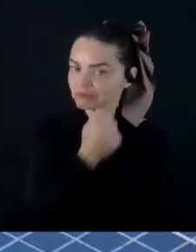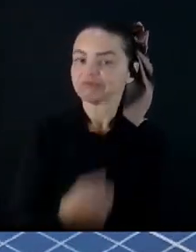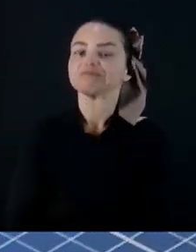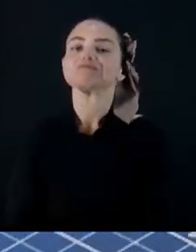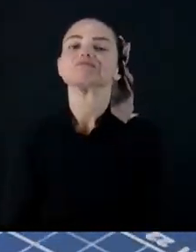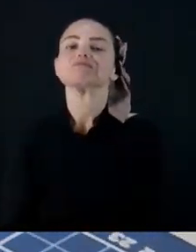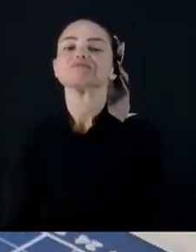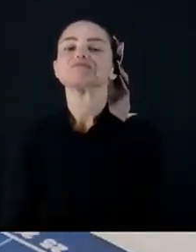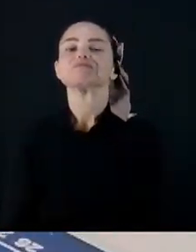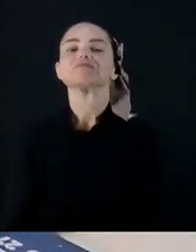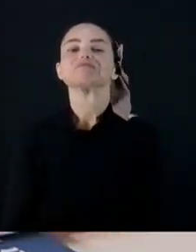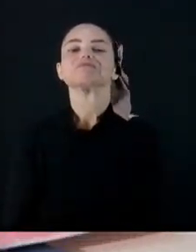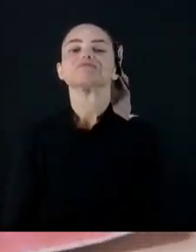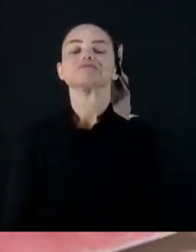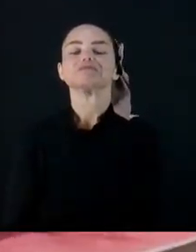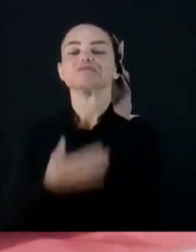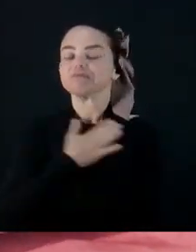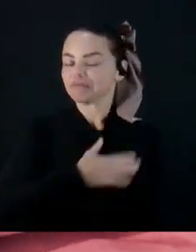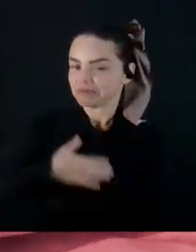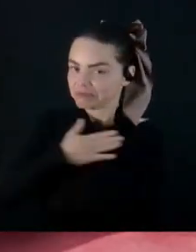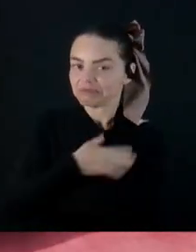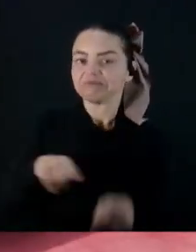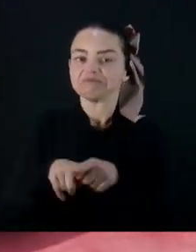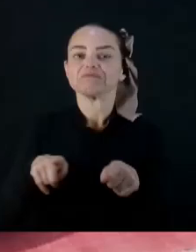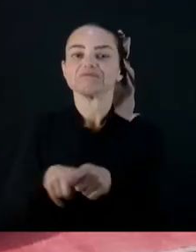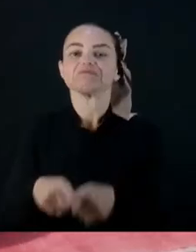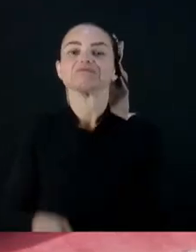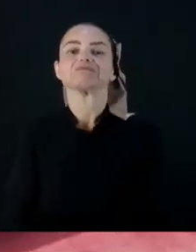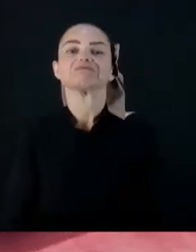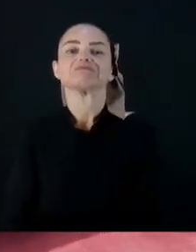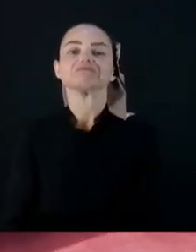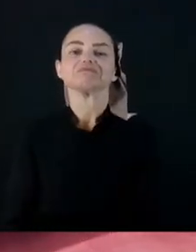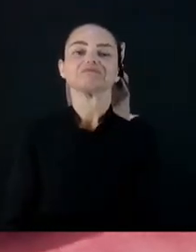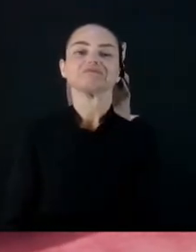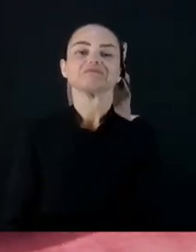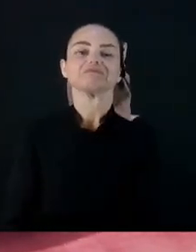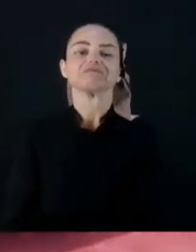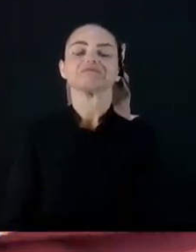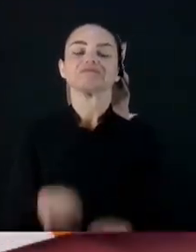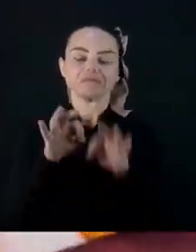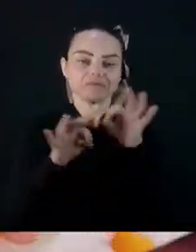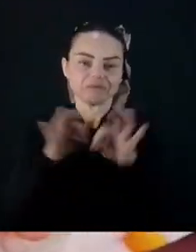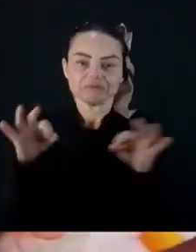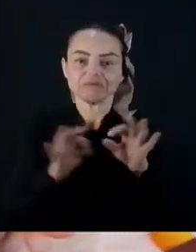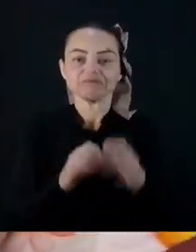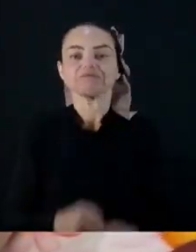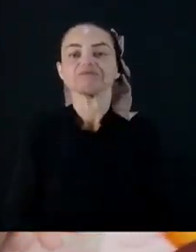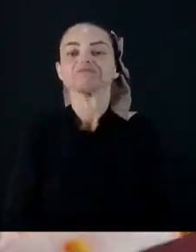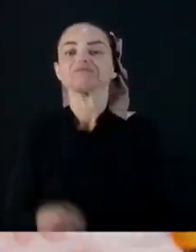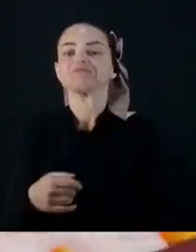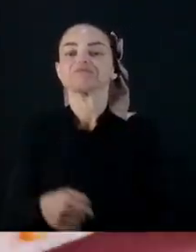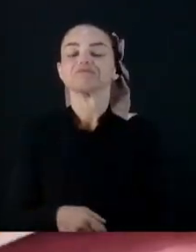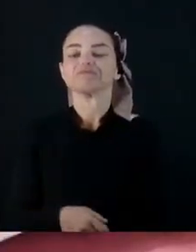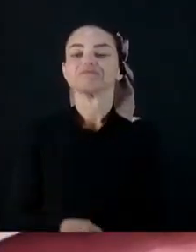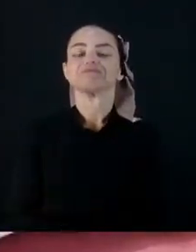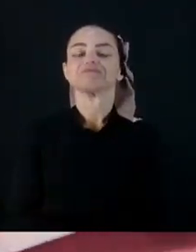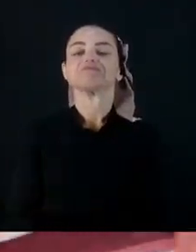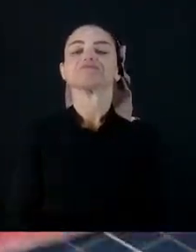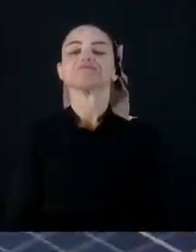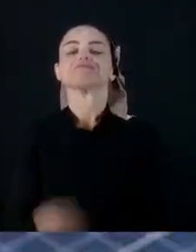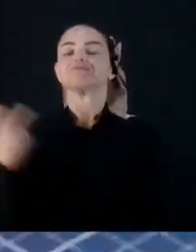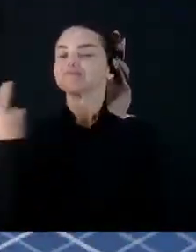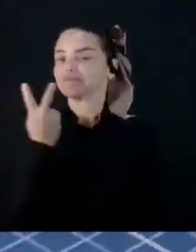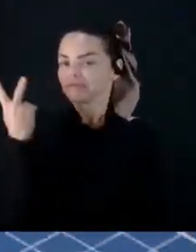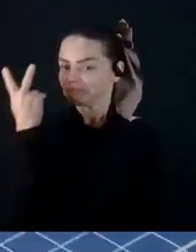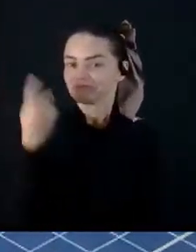gosto também. Eu gosto dos frufruzinhos amarradinho, enfeitadinho, pendurando. Agrega mais valor também na peça. Ah, tá falando sim,